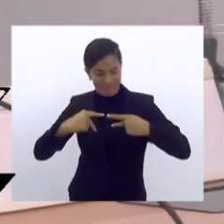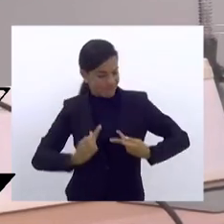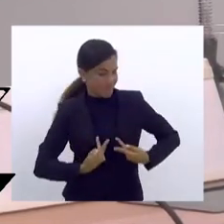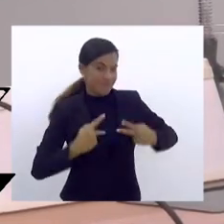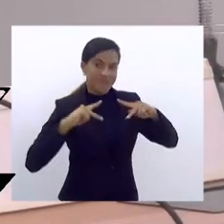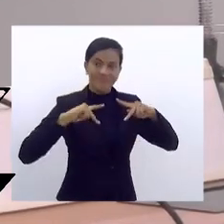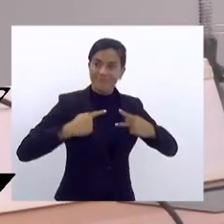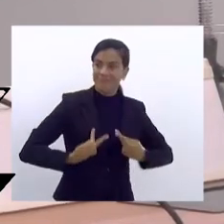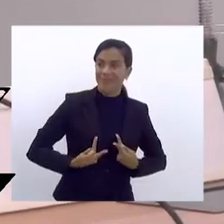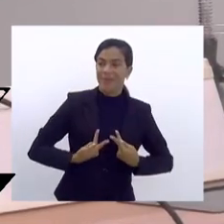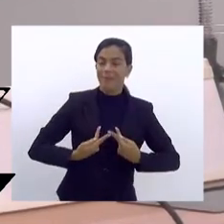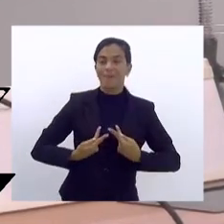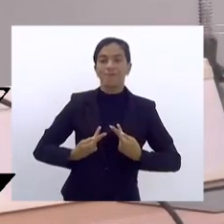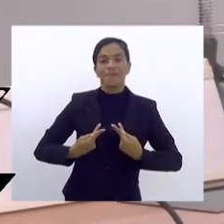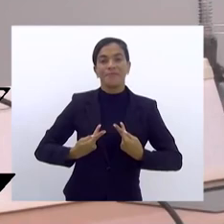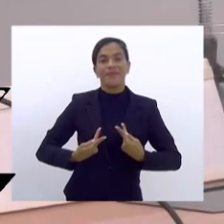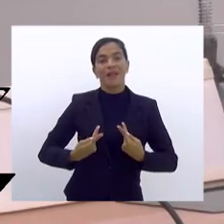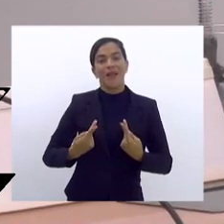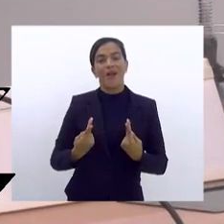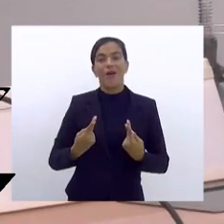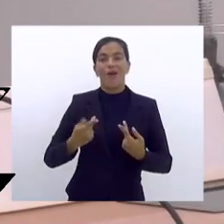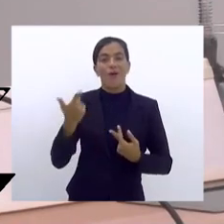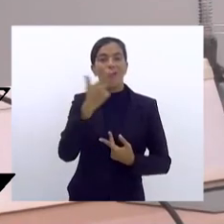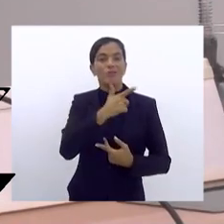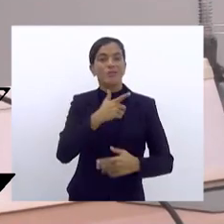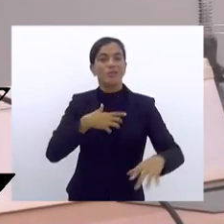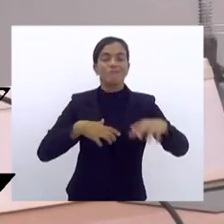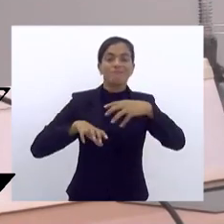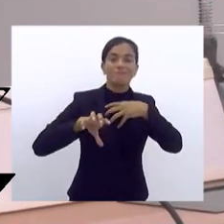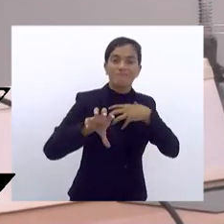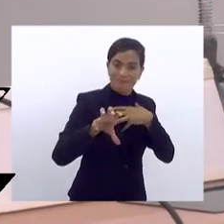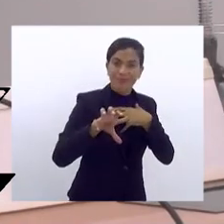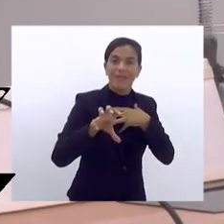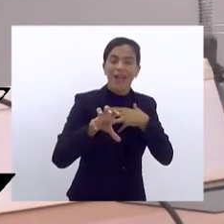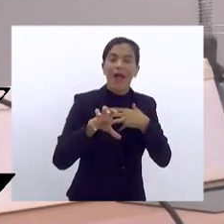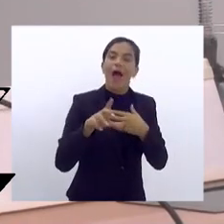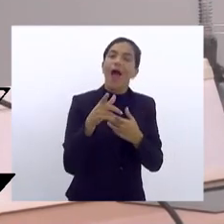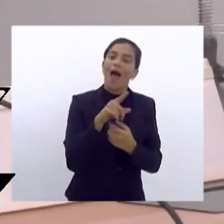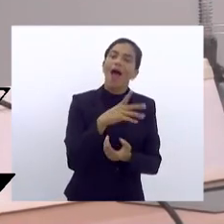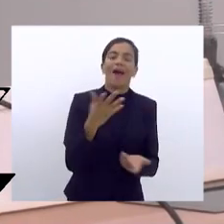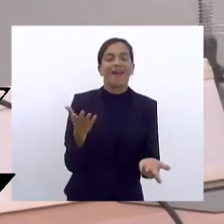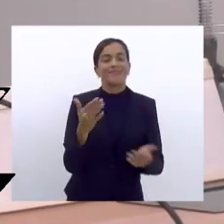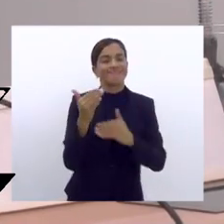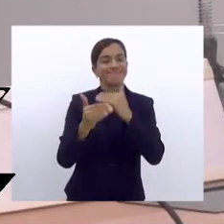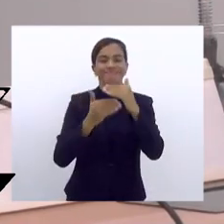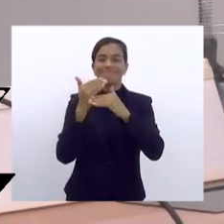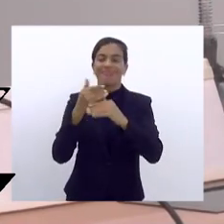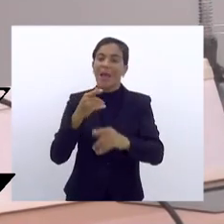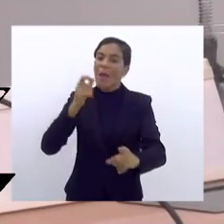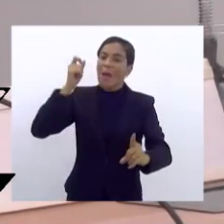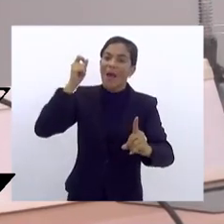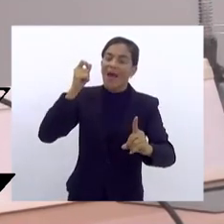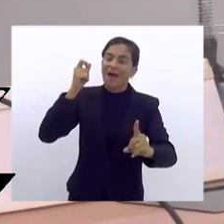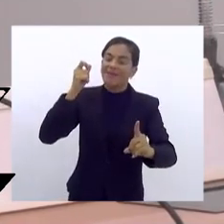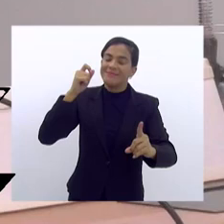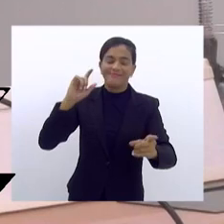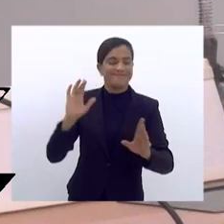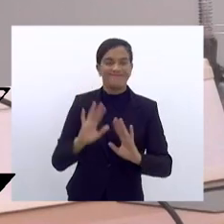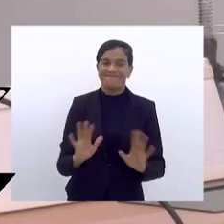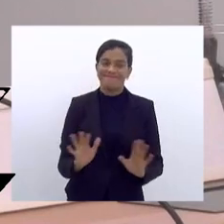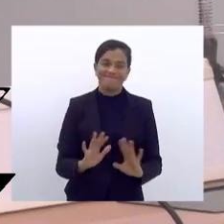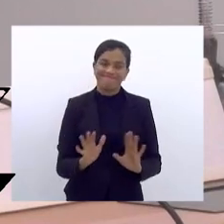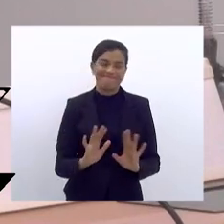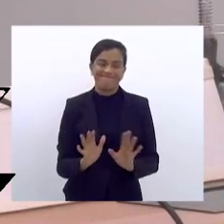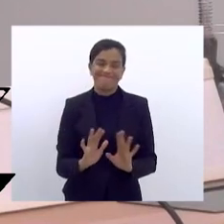exercendo então conseguindo se colocar no lugar do outro a tendência é de ofender o outro e aí praticar um